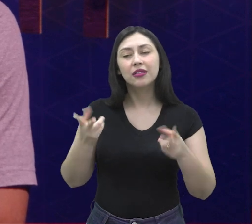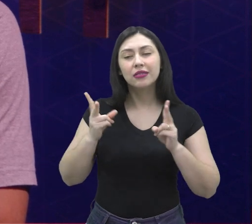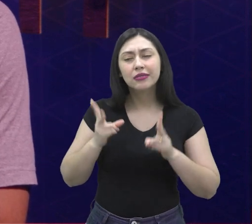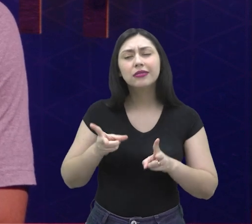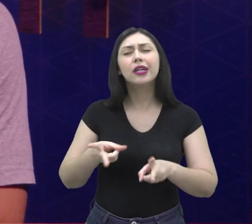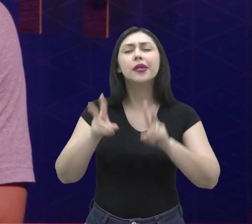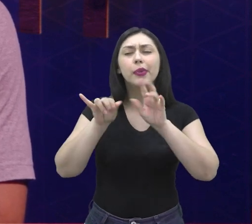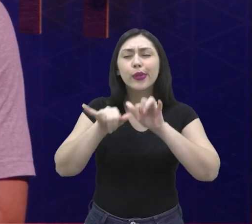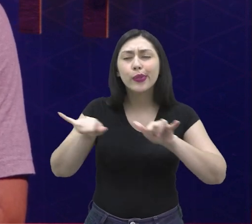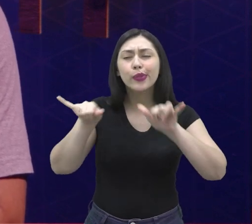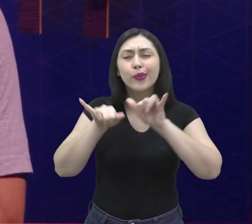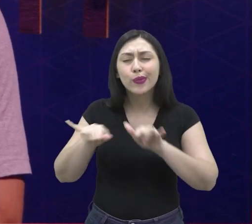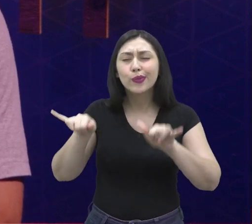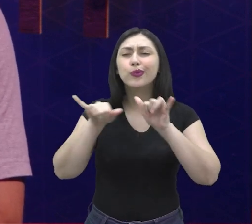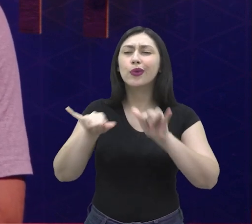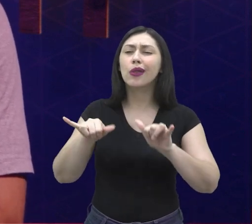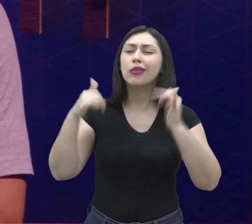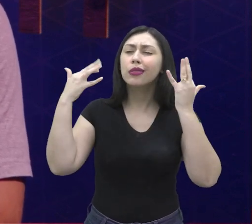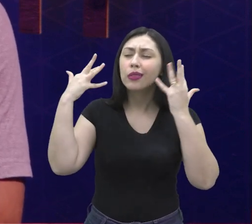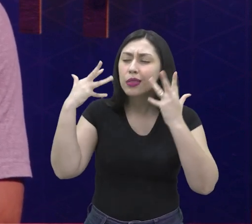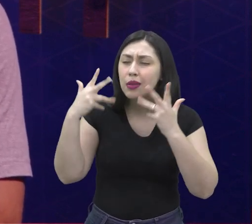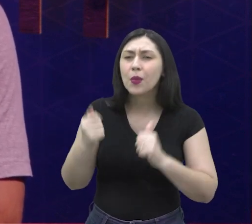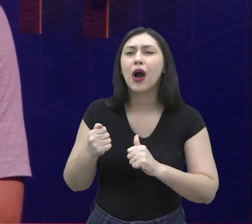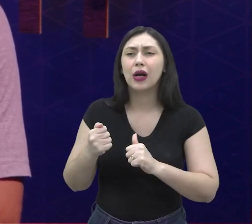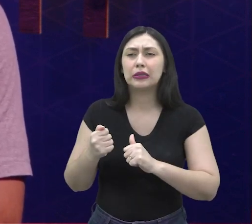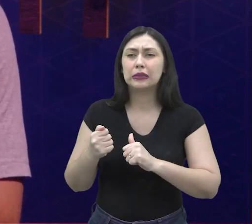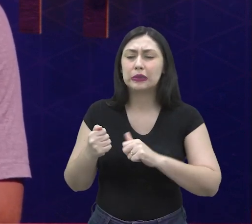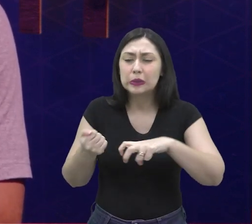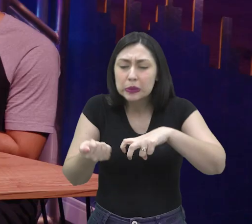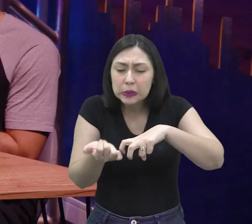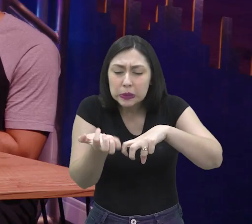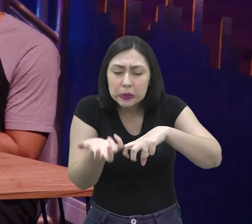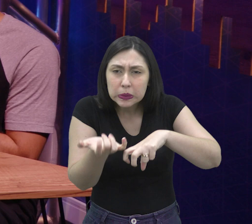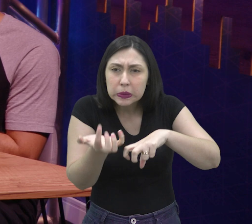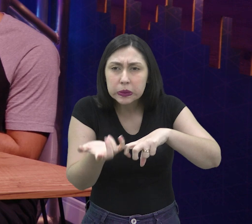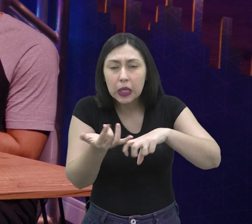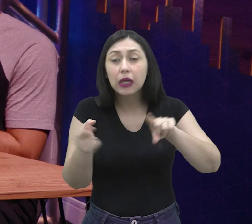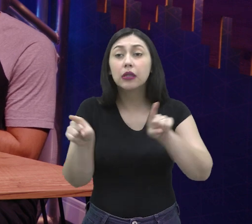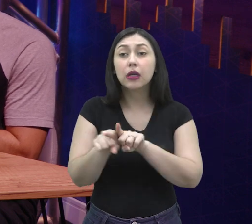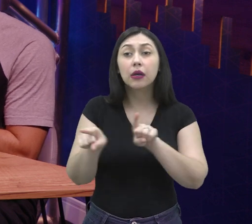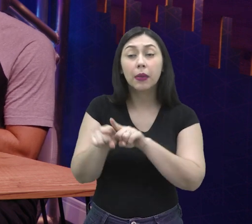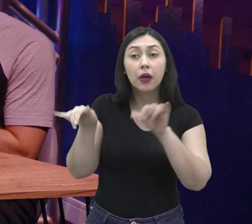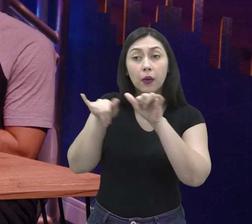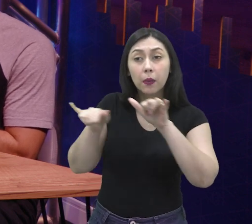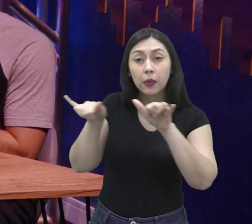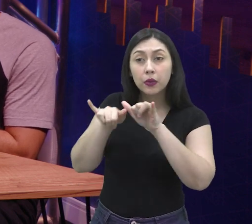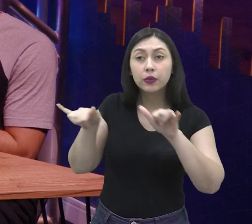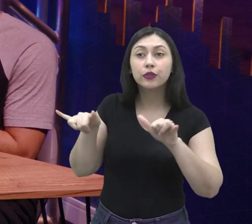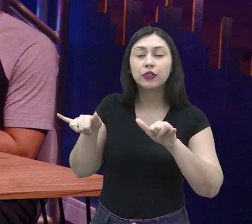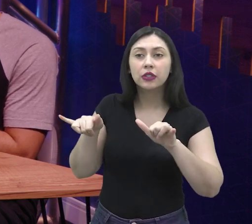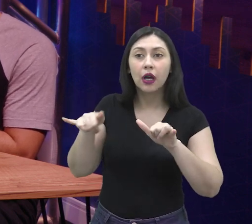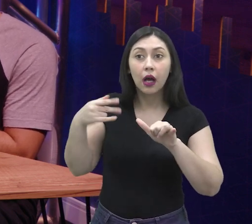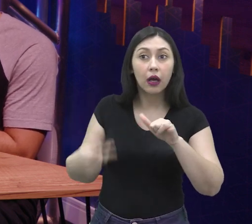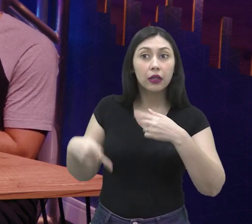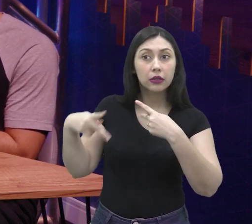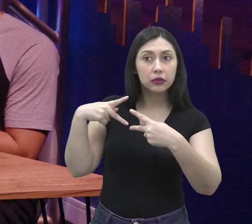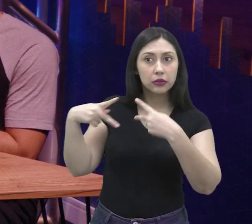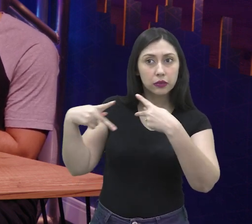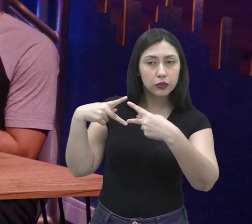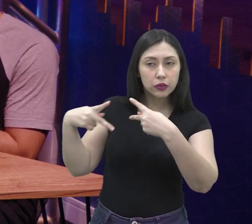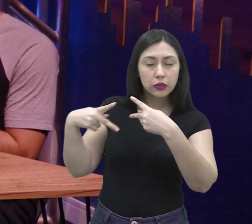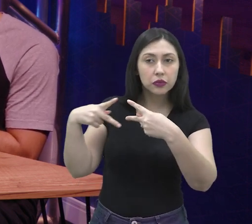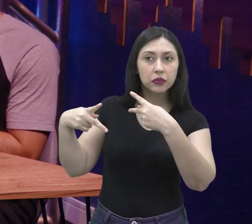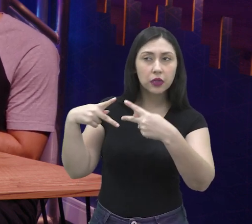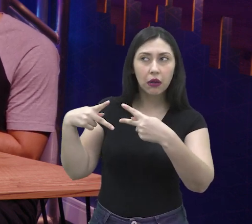dá notícia e a gente vê notícia de animais queimados. A gente teve uma notícia aqui na